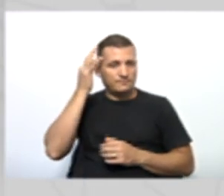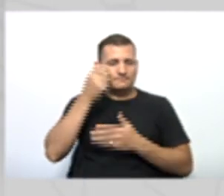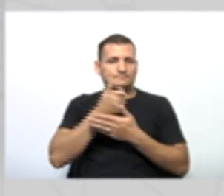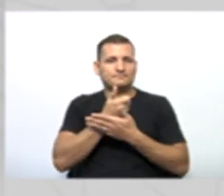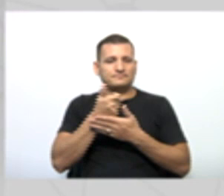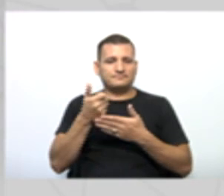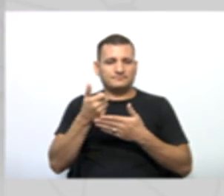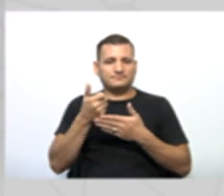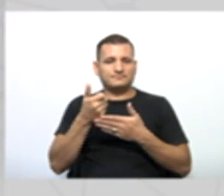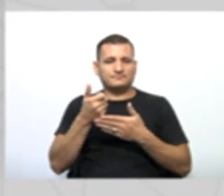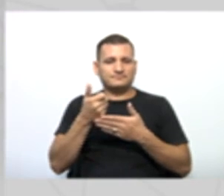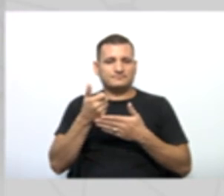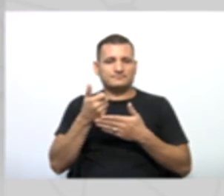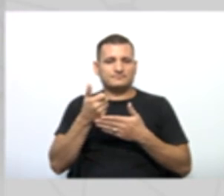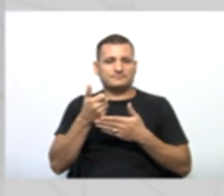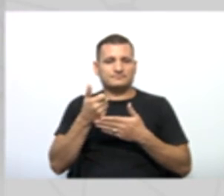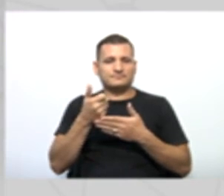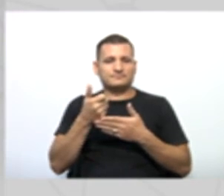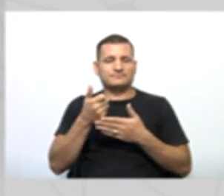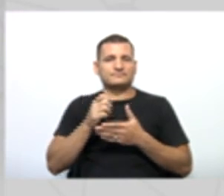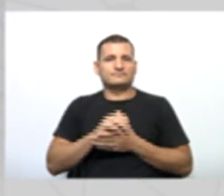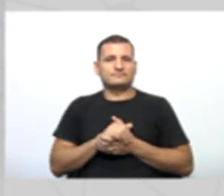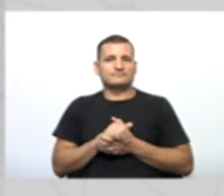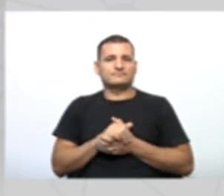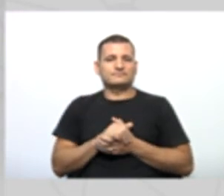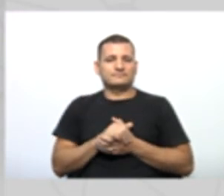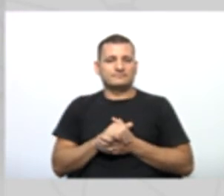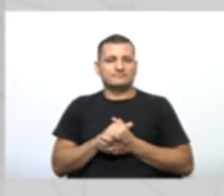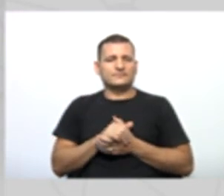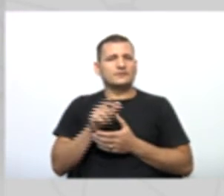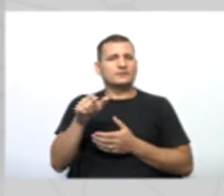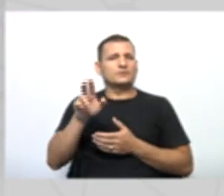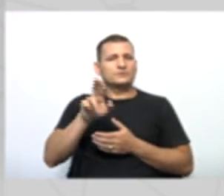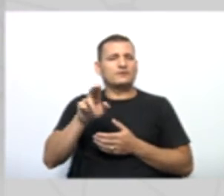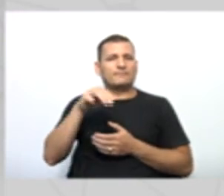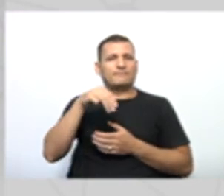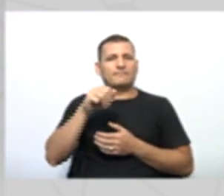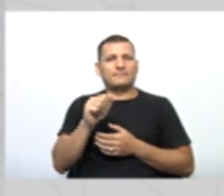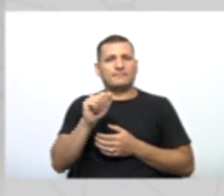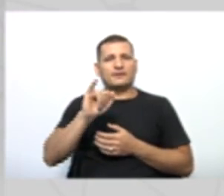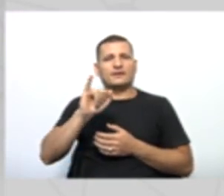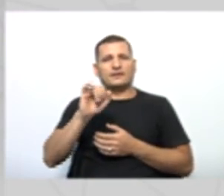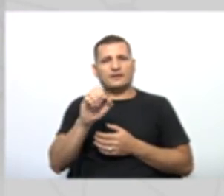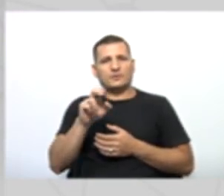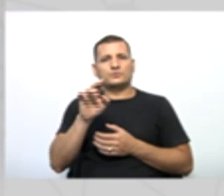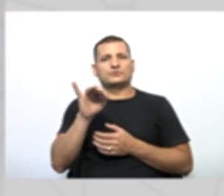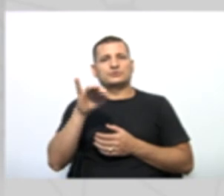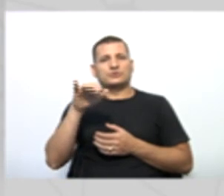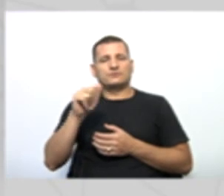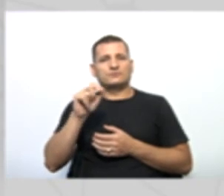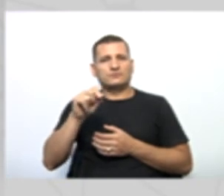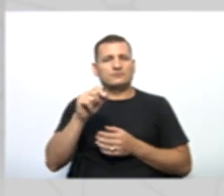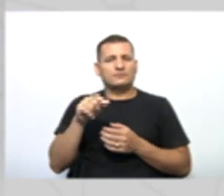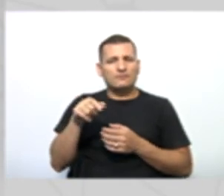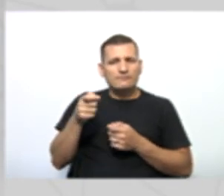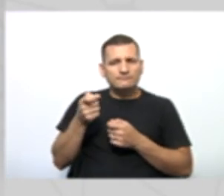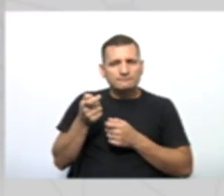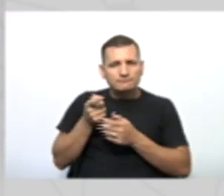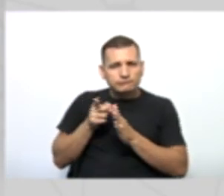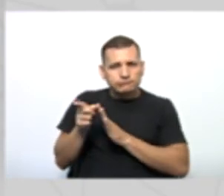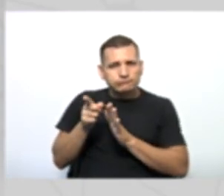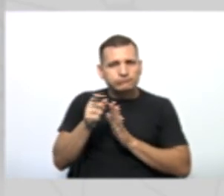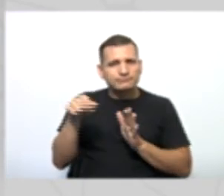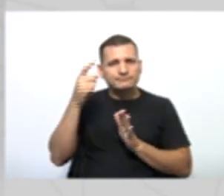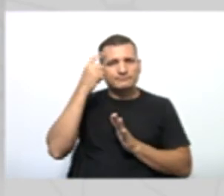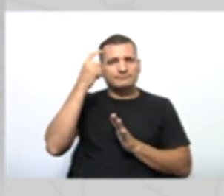através desses questionamentos. A gente viu que ele usava a maiêutica para fazer o pessoal pensar. Ou seja, vocês aí